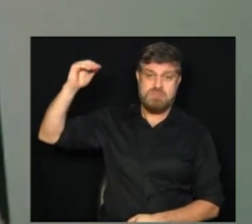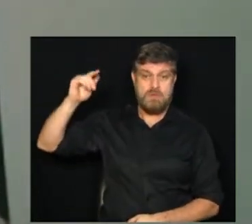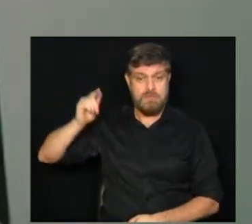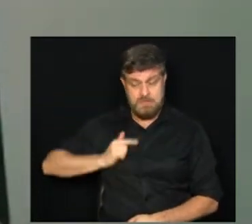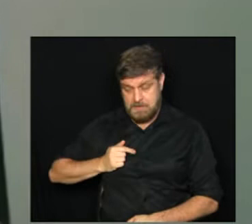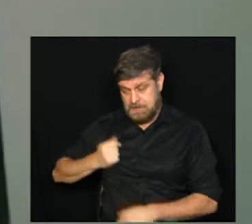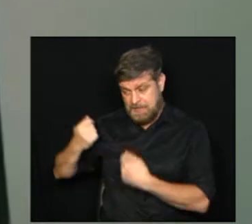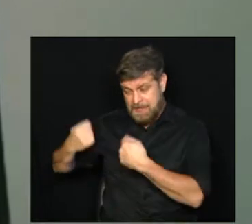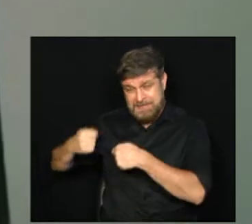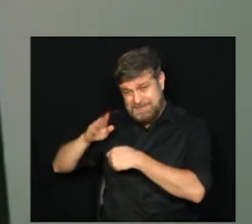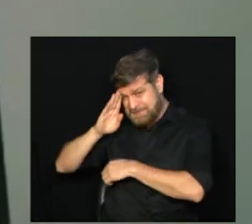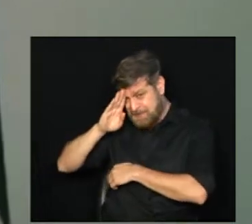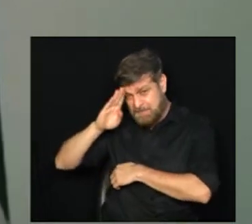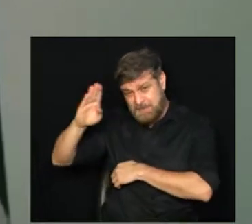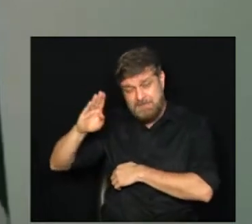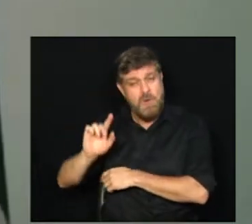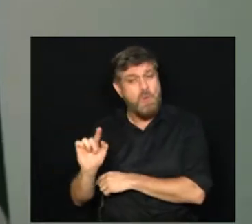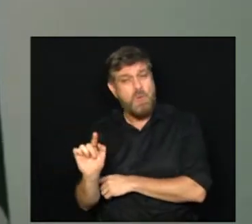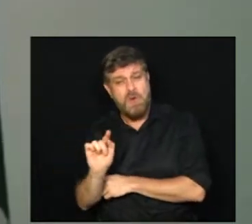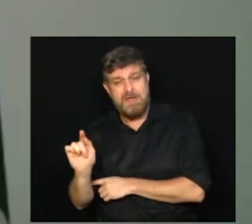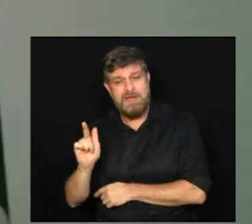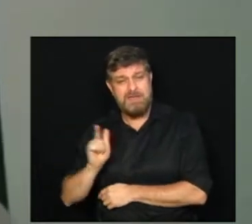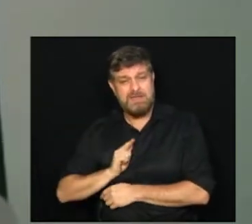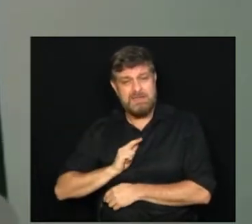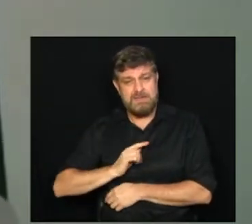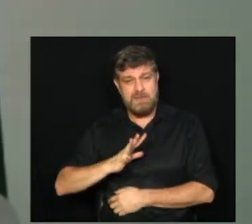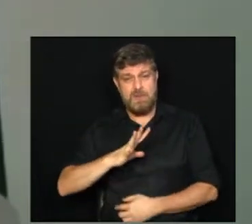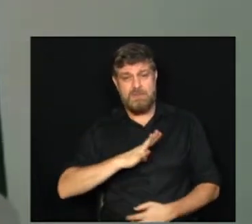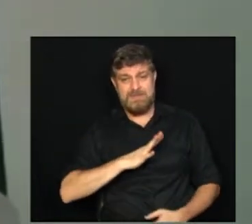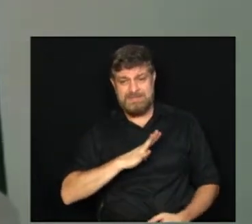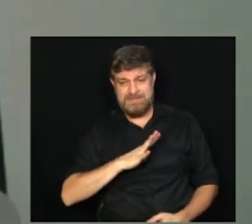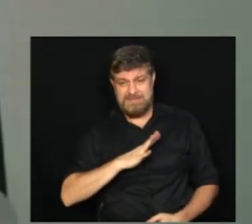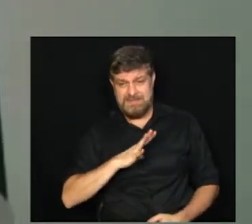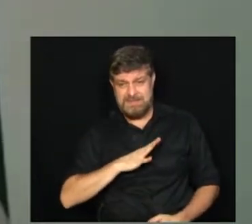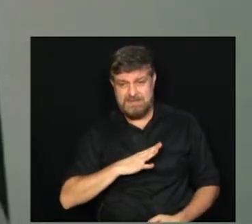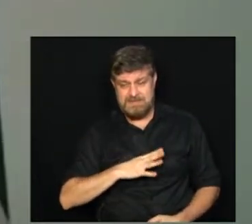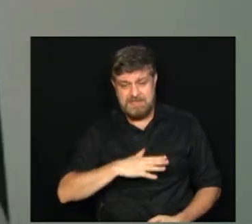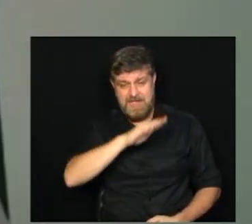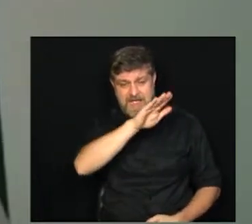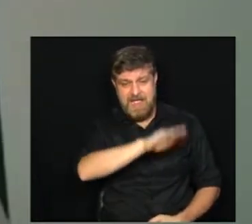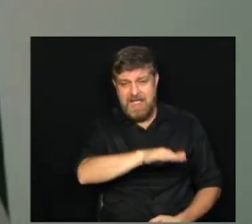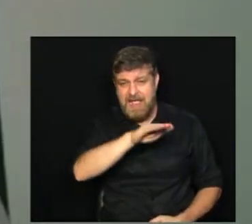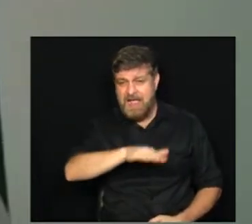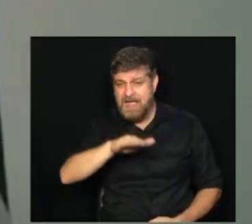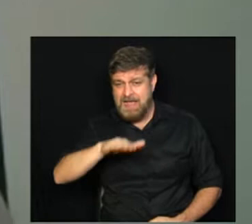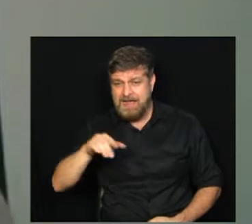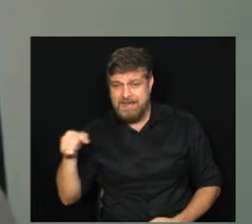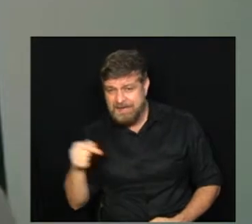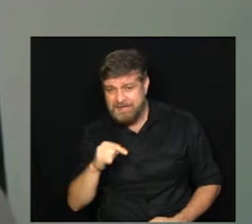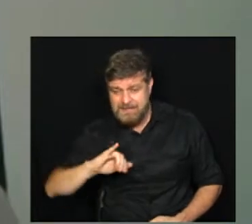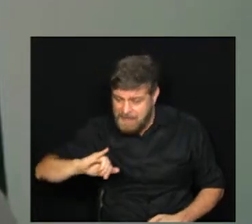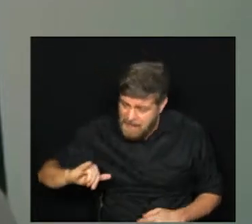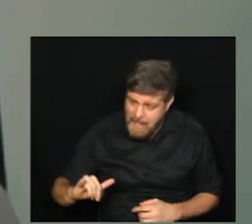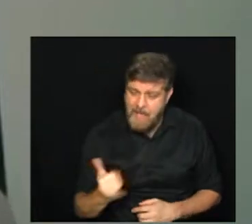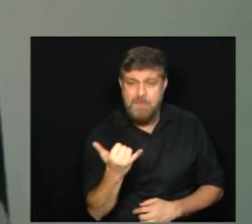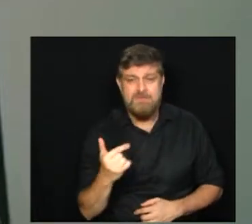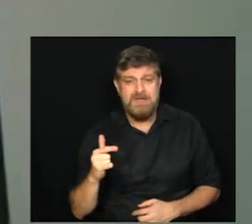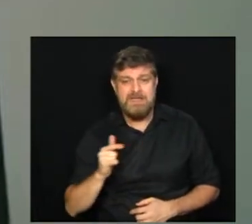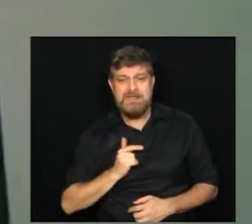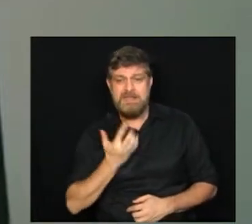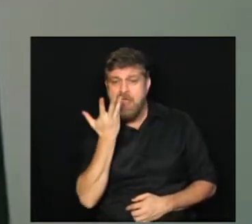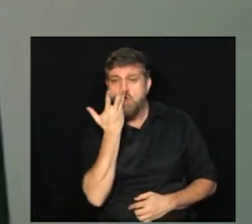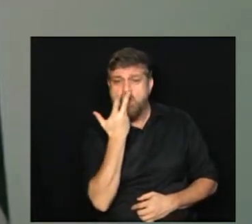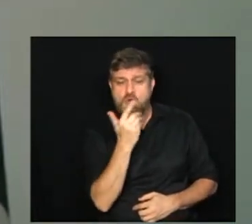precisa, principalmente, ter uma cidade que as crianças vivam como crianças, que elas possam ter as infâncias